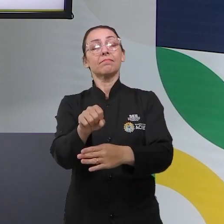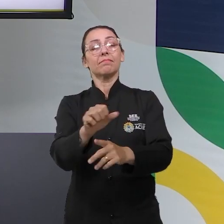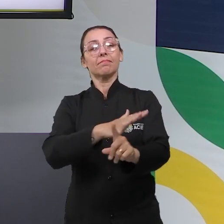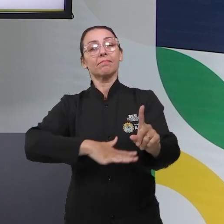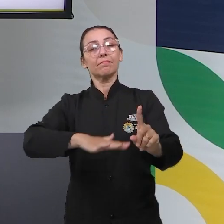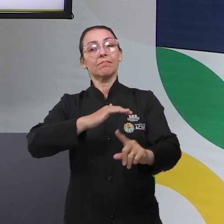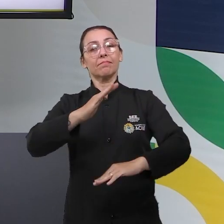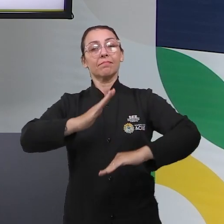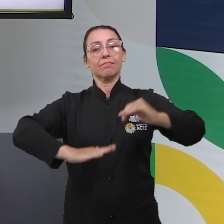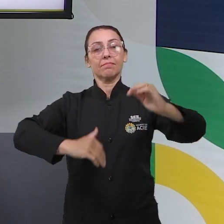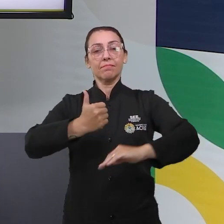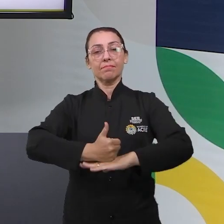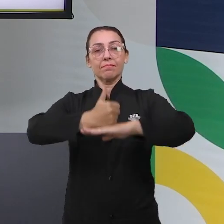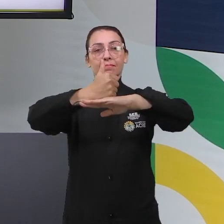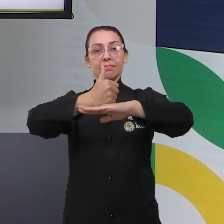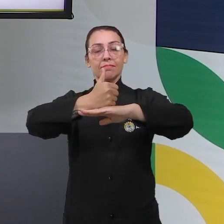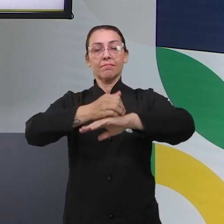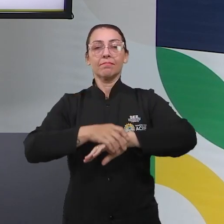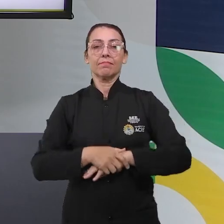também uma profissão.